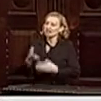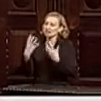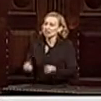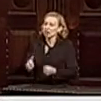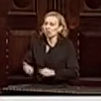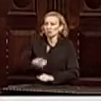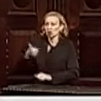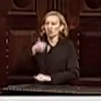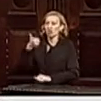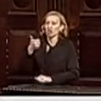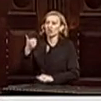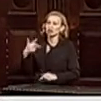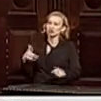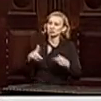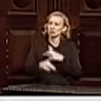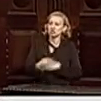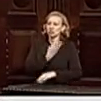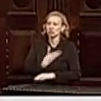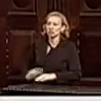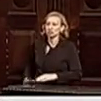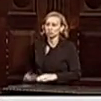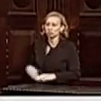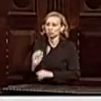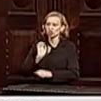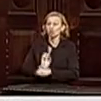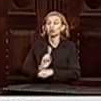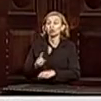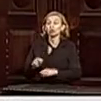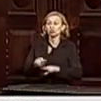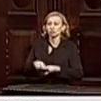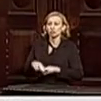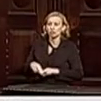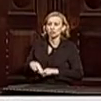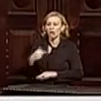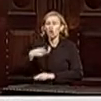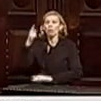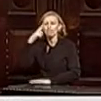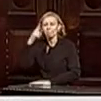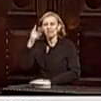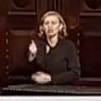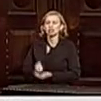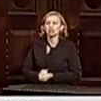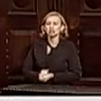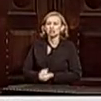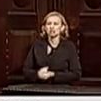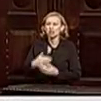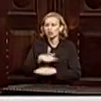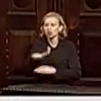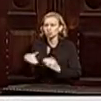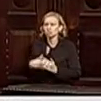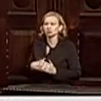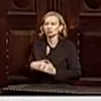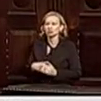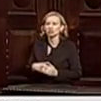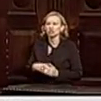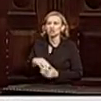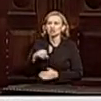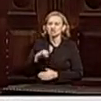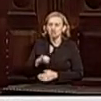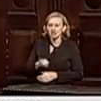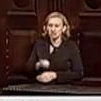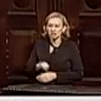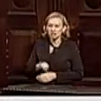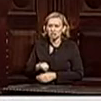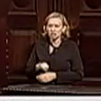plenário o impedimento do governador do Estado, pois eu temo, senhor presidente, senhoras e senhores deputados, se isso não